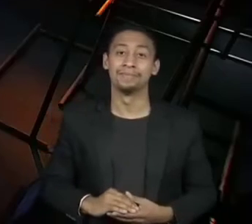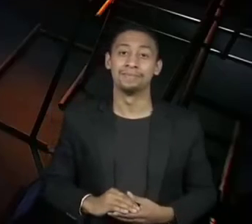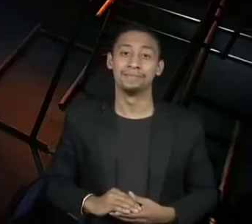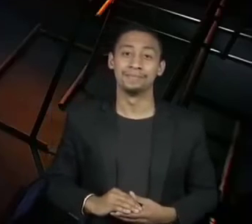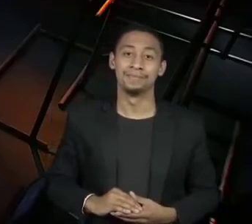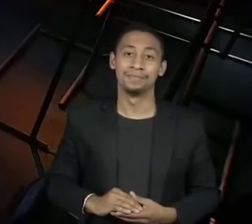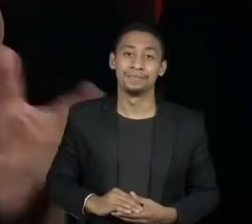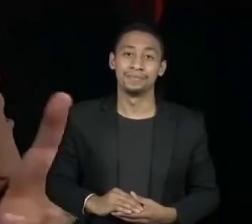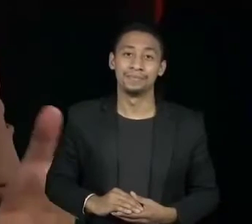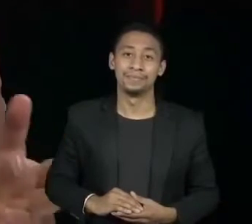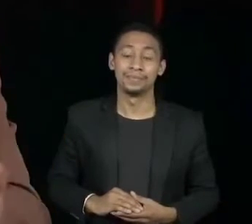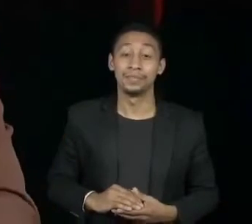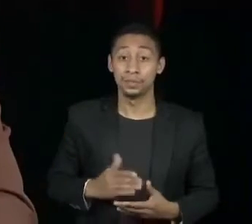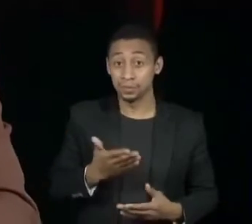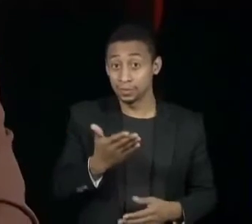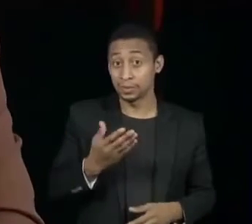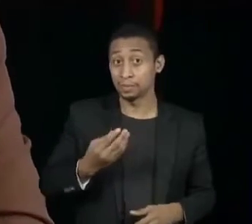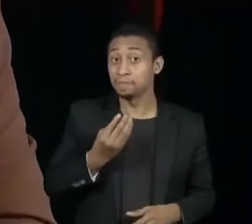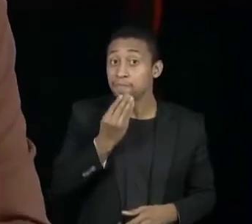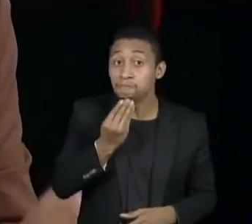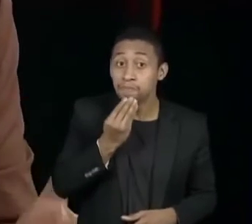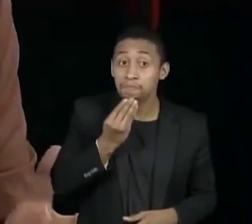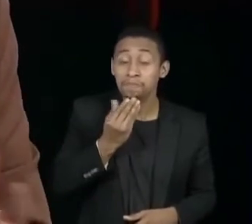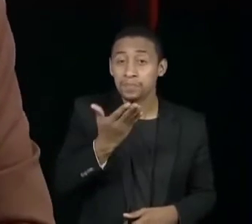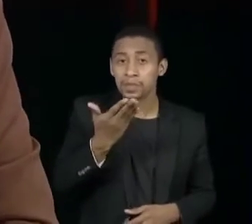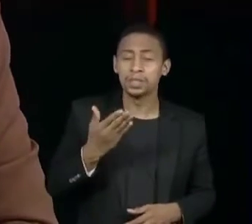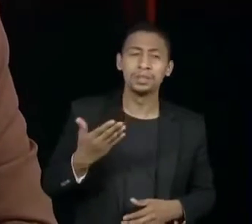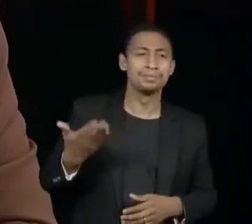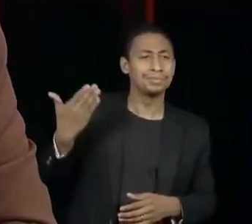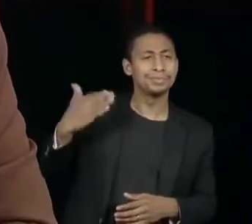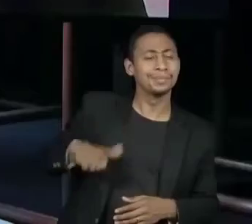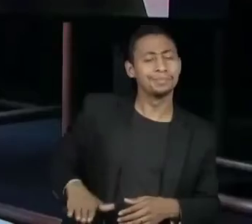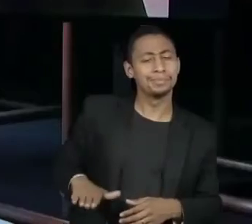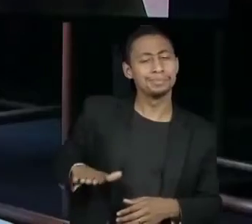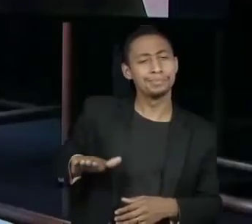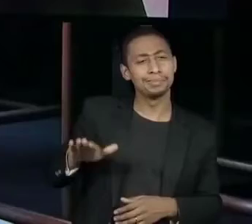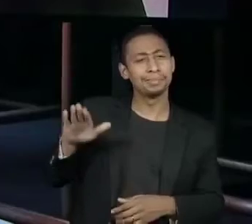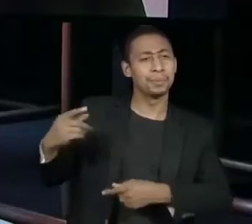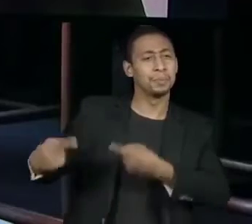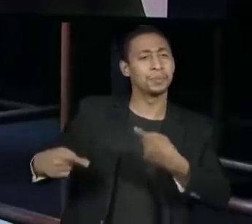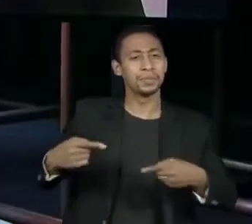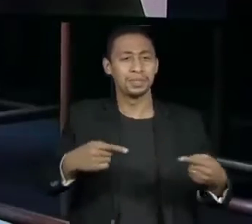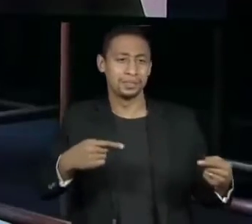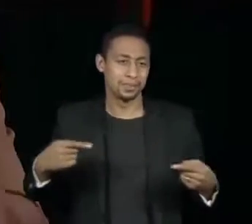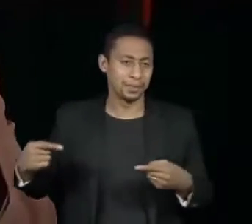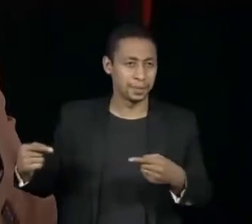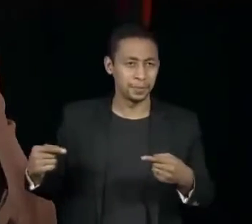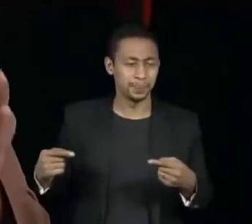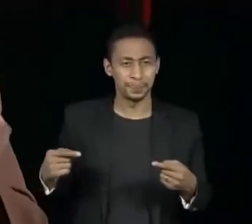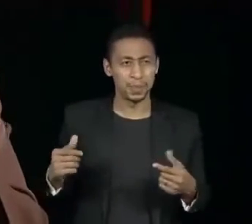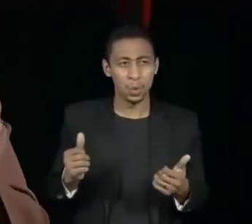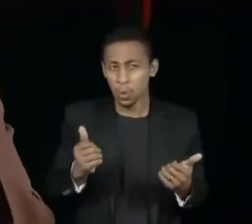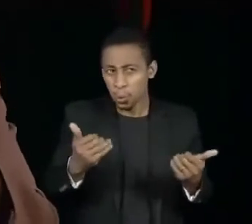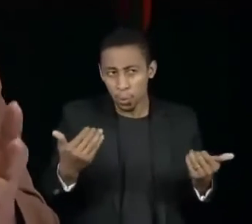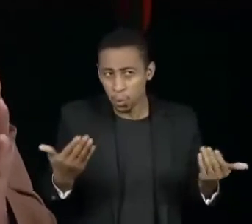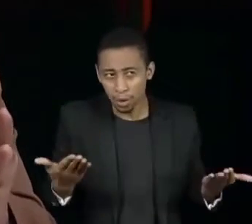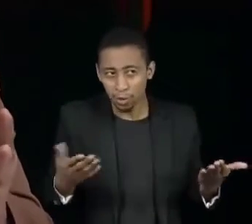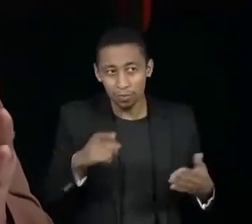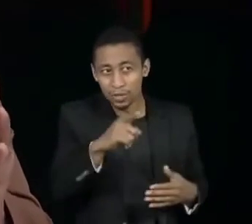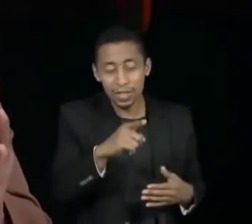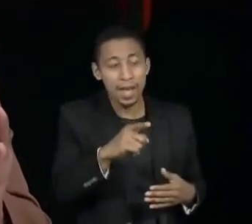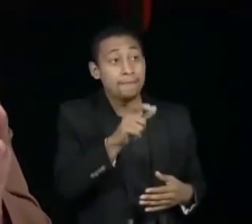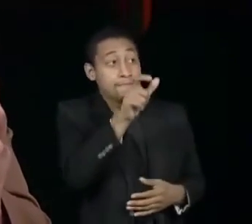Rodrigo, você conviveu e convive com políticos desde criancinha. Me diga o seguinte, qual deles que